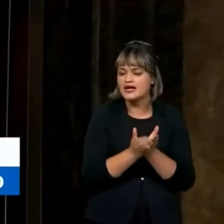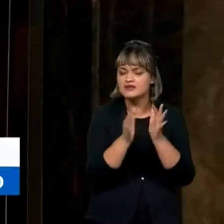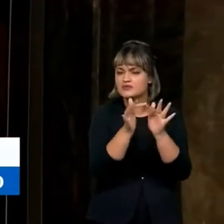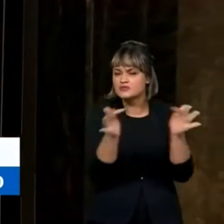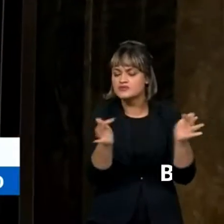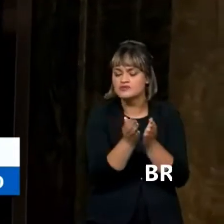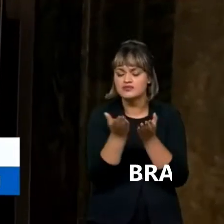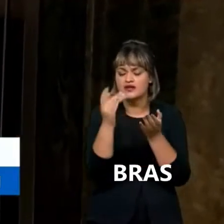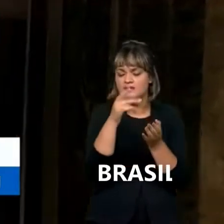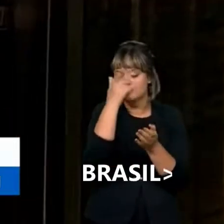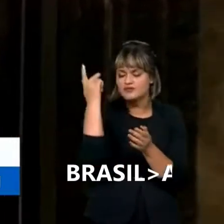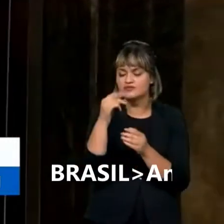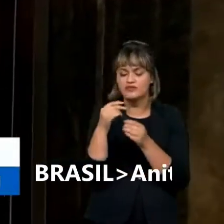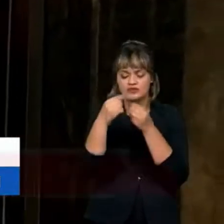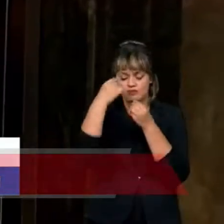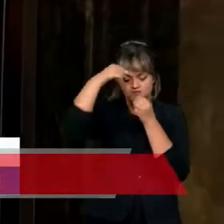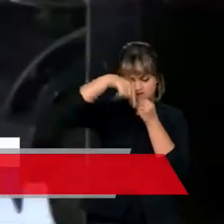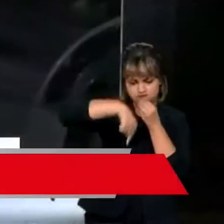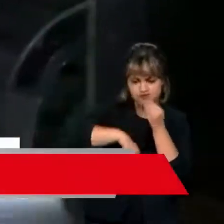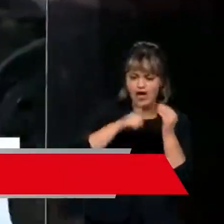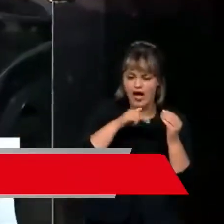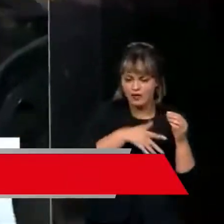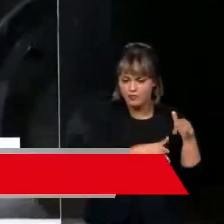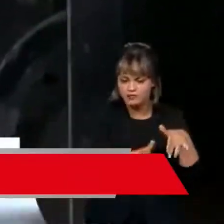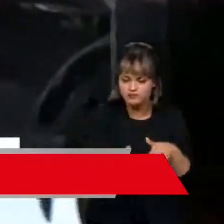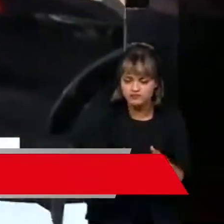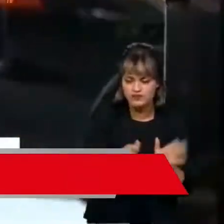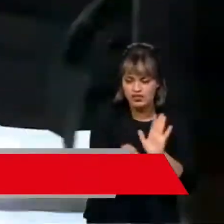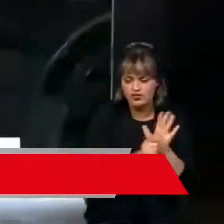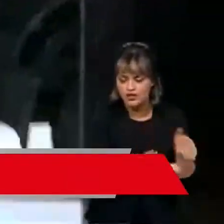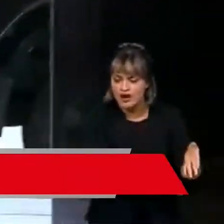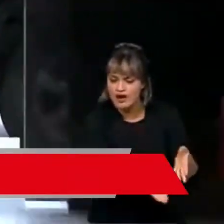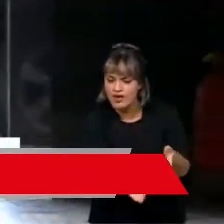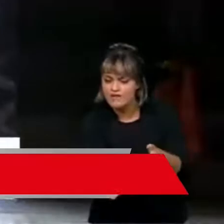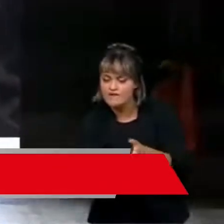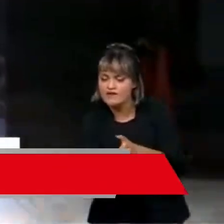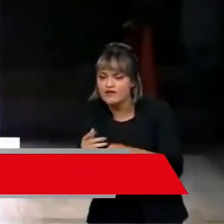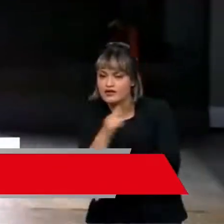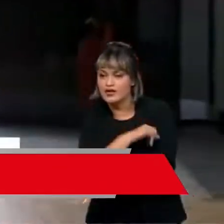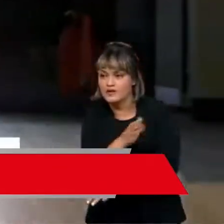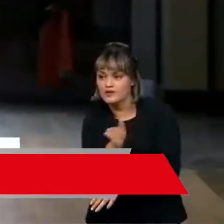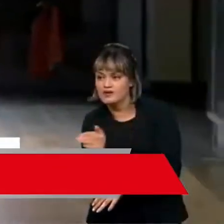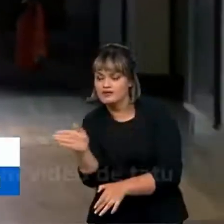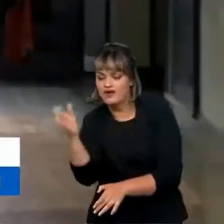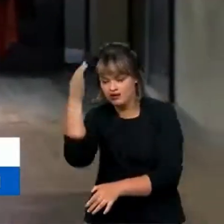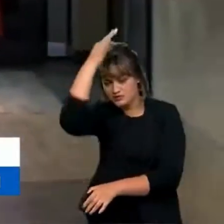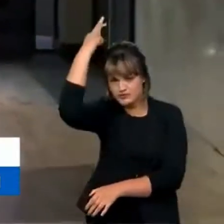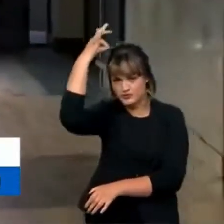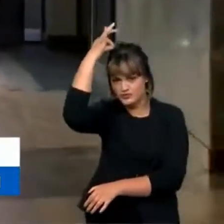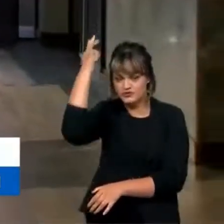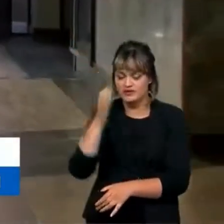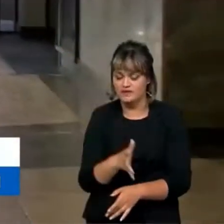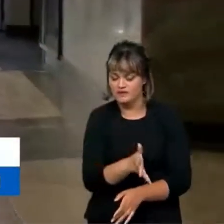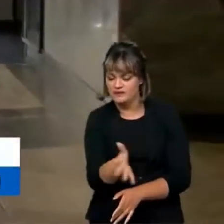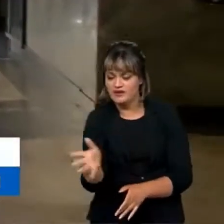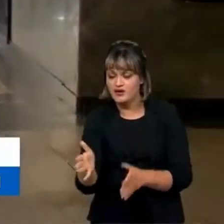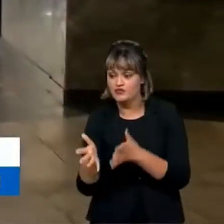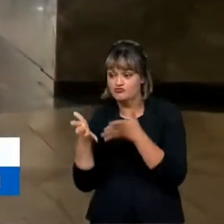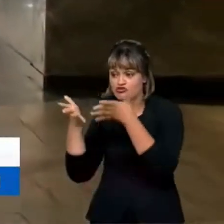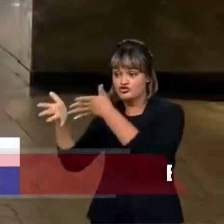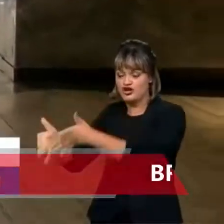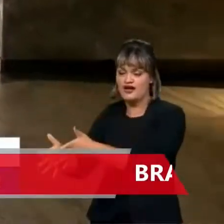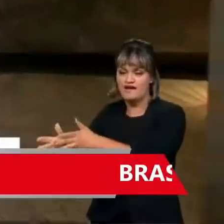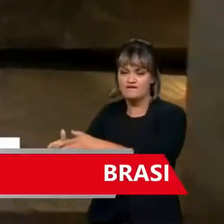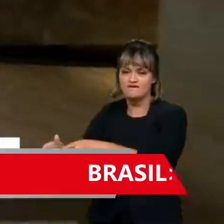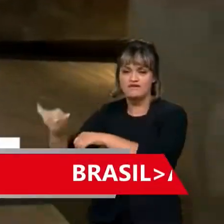Janeiro foram cumpridos pela Operação Tamoios, sendo 8 no Rio de Janeiro e 4 no Espírito Santo. Também foram